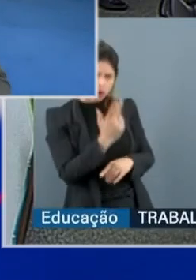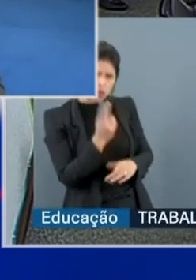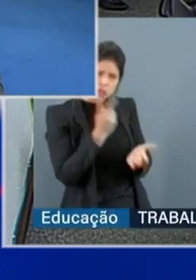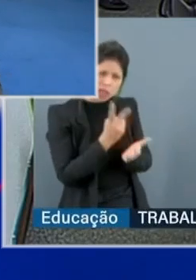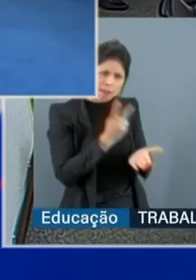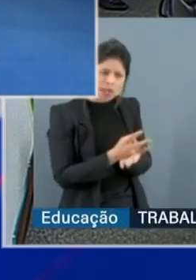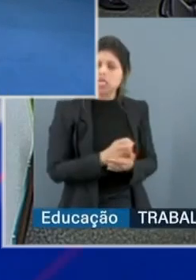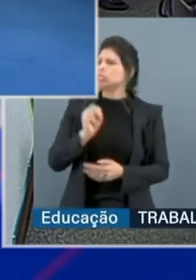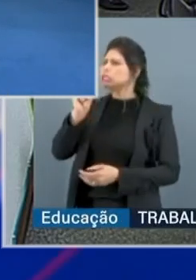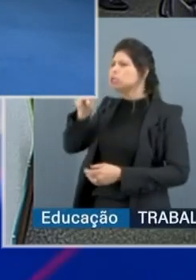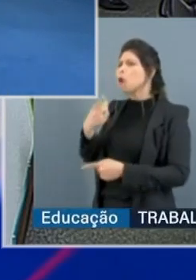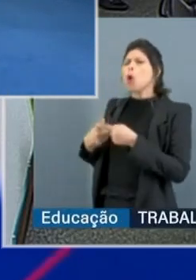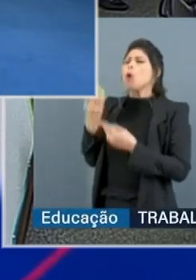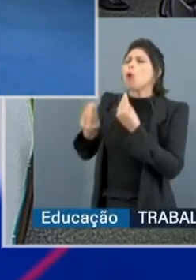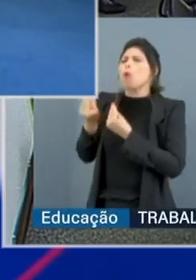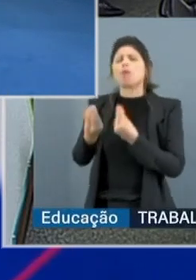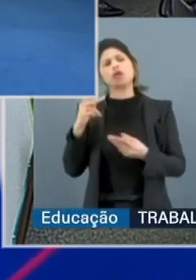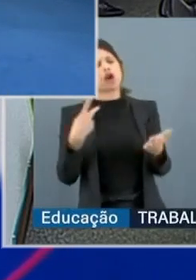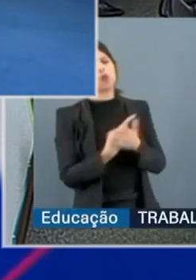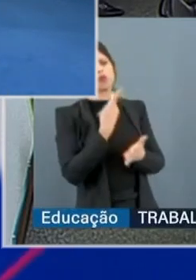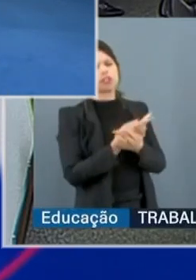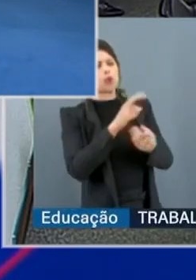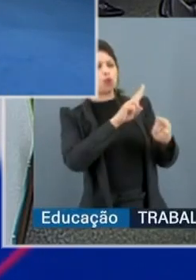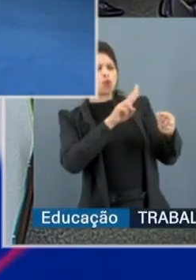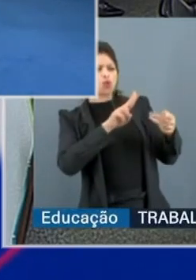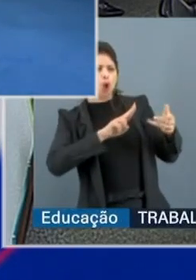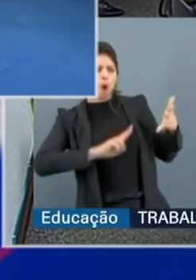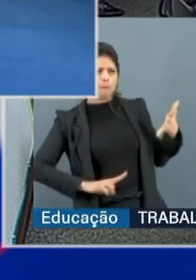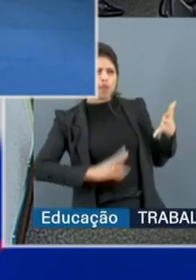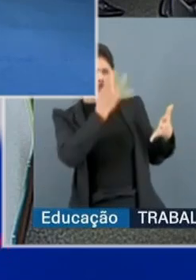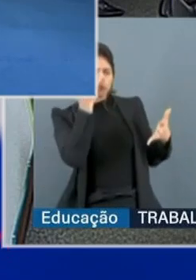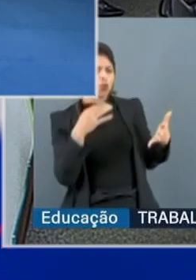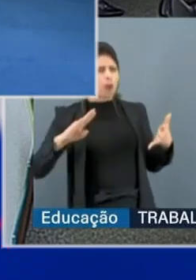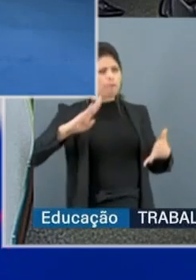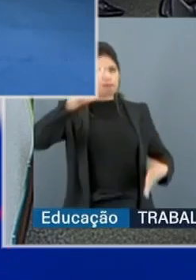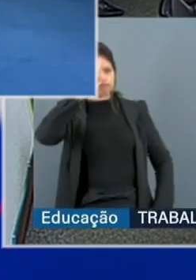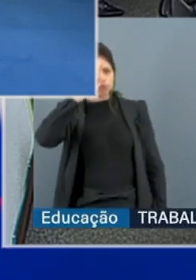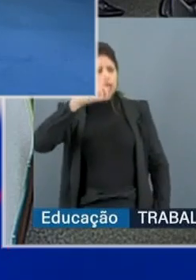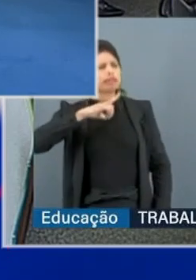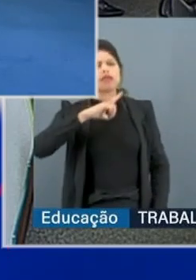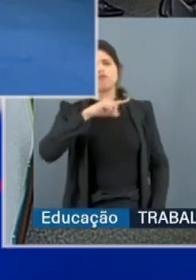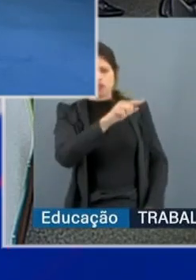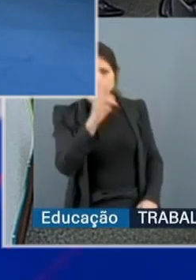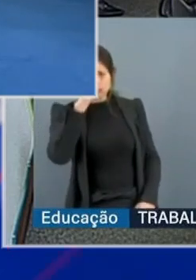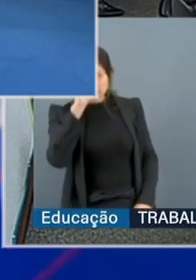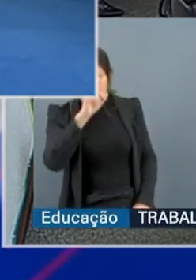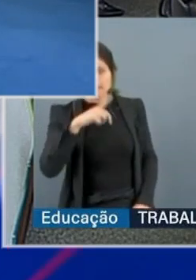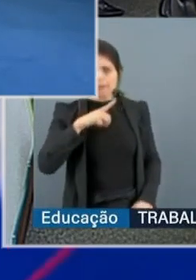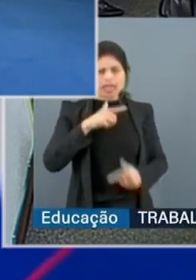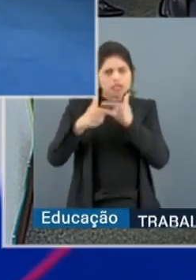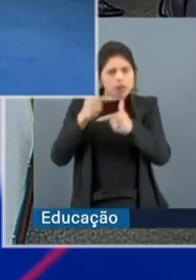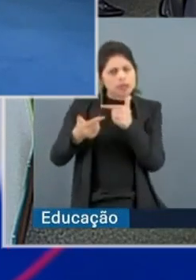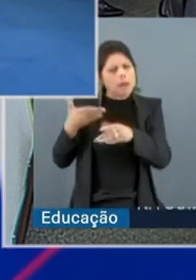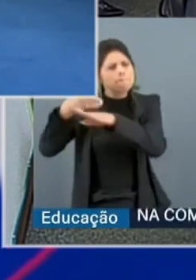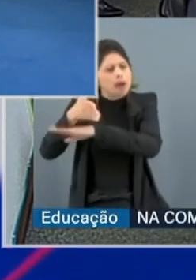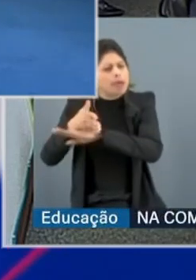uma com uma conversa com qualquer outra pessoa envia e exclui as mensagens já que não tinha nenhum interesse nenhum golpe